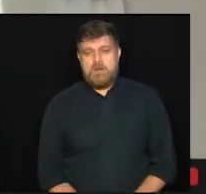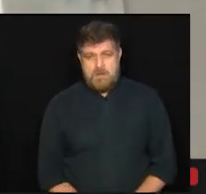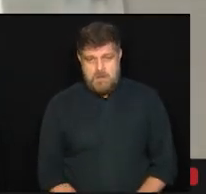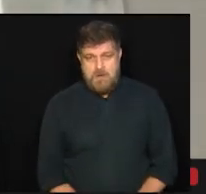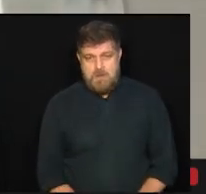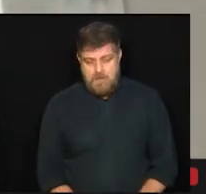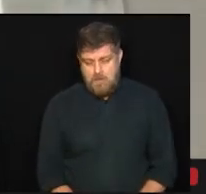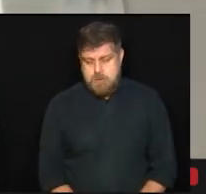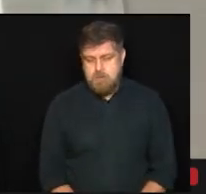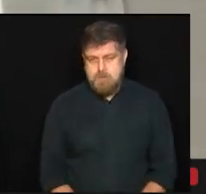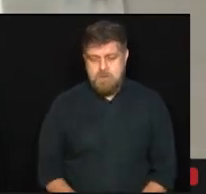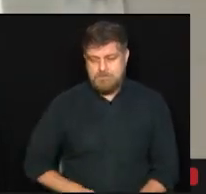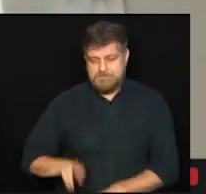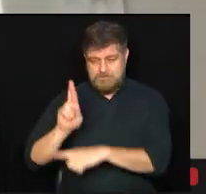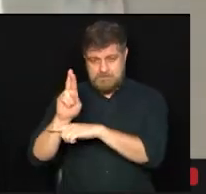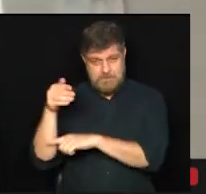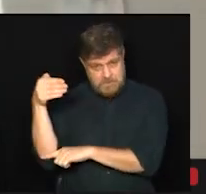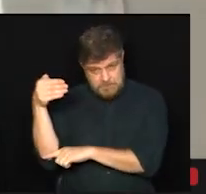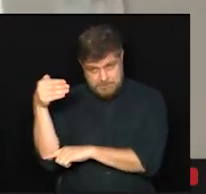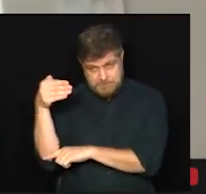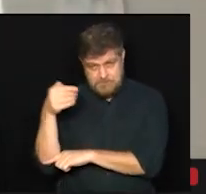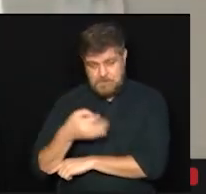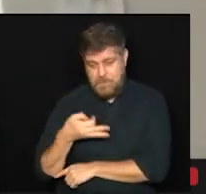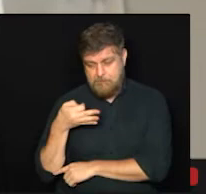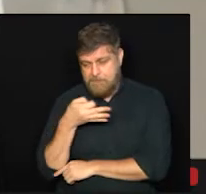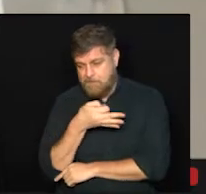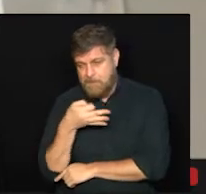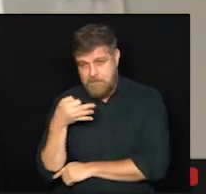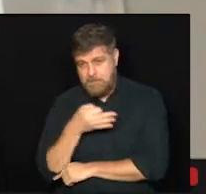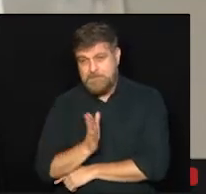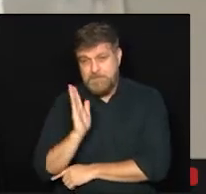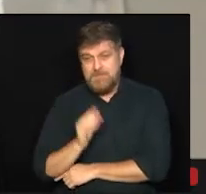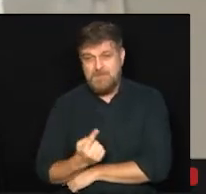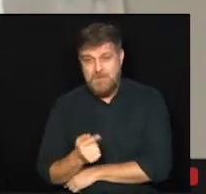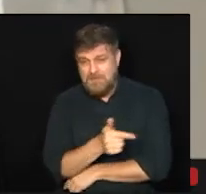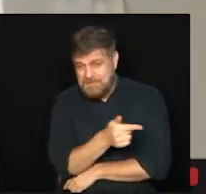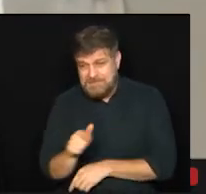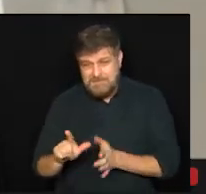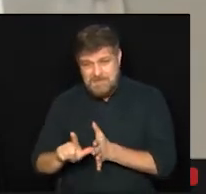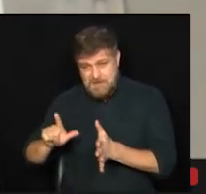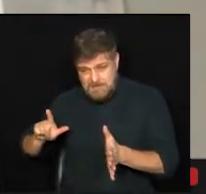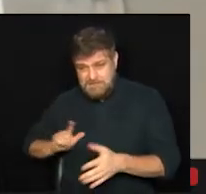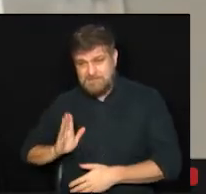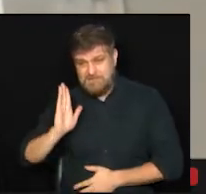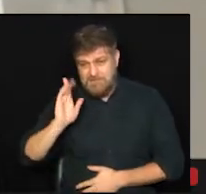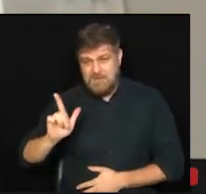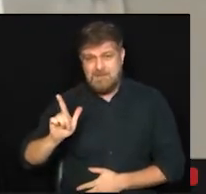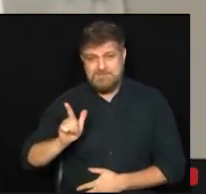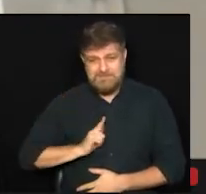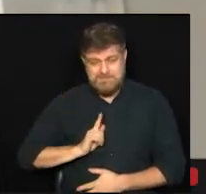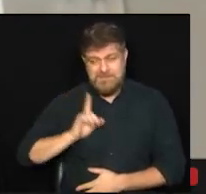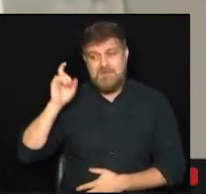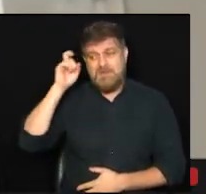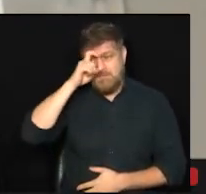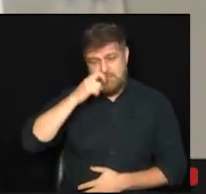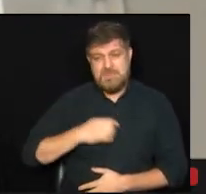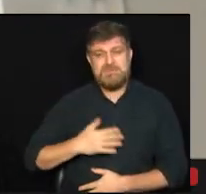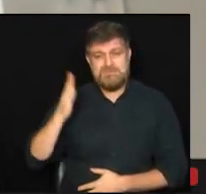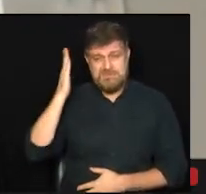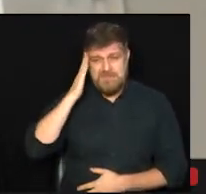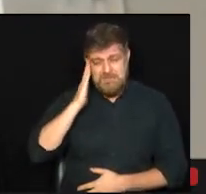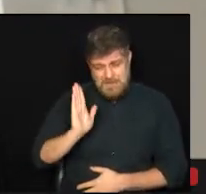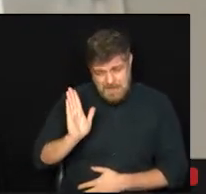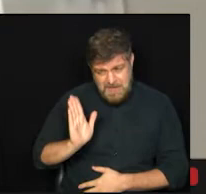do Hotel Prêmio, que participou com a gente também. Há uma semana atrás, ele já tinha me passado toda essa dificuldade, também